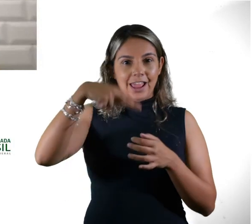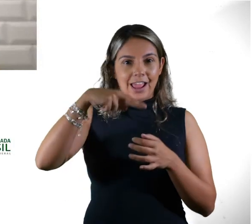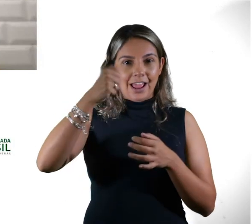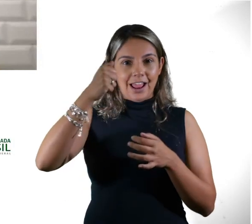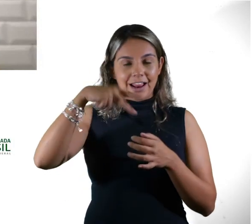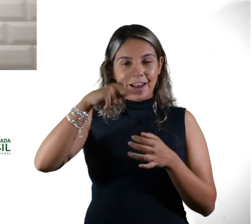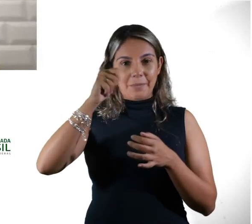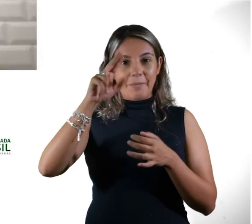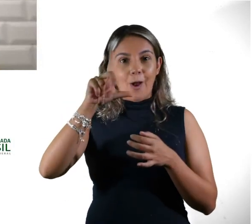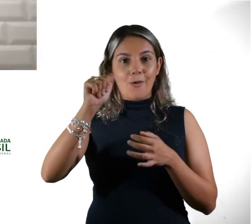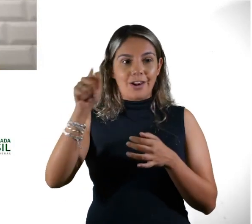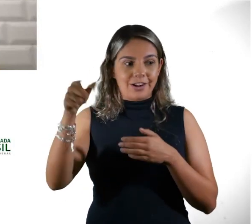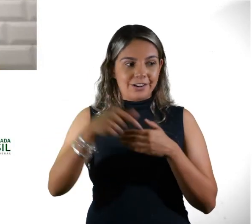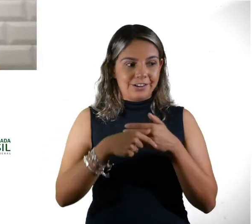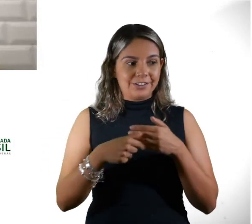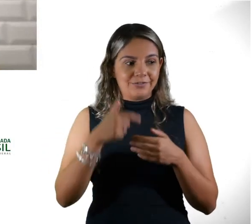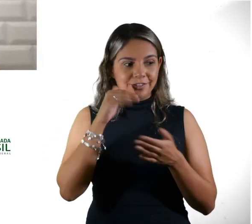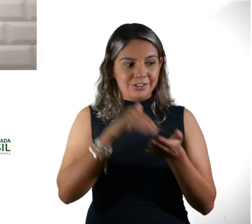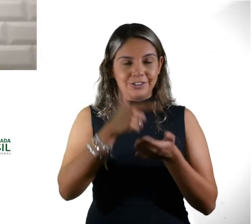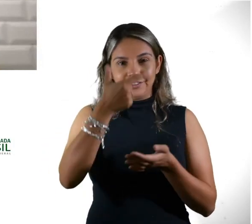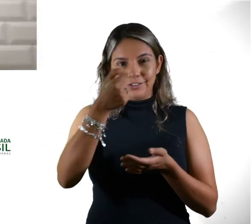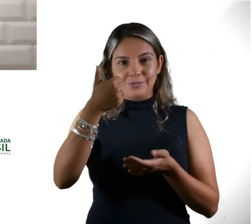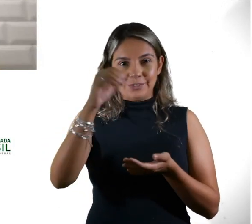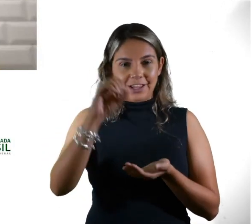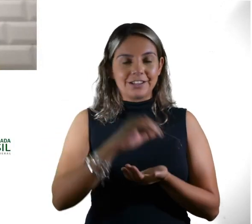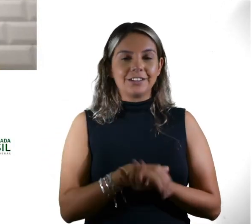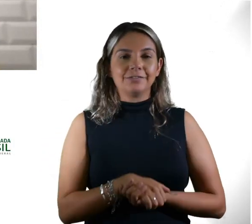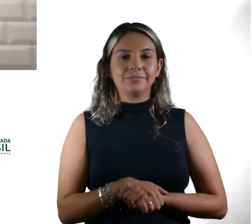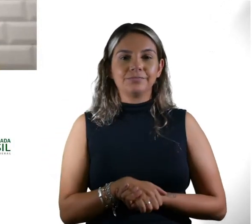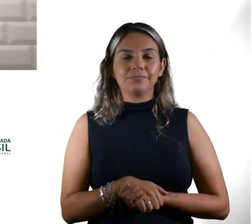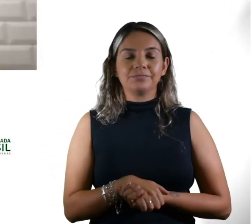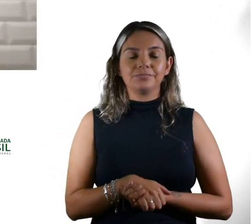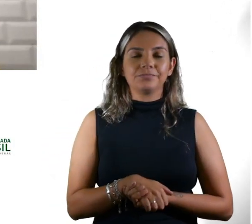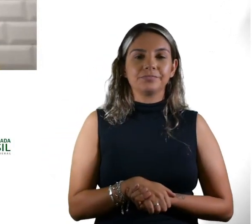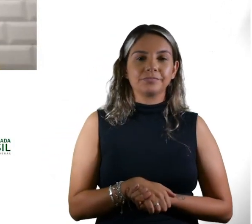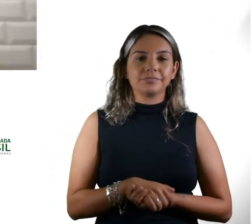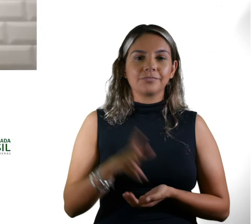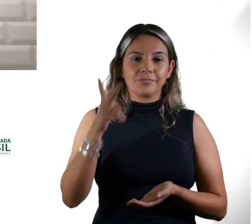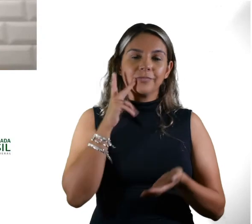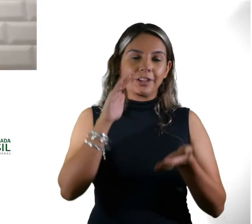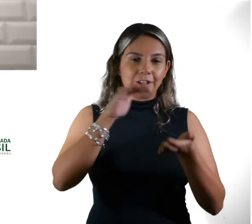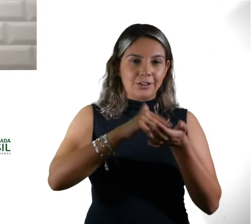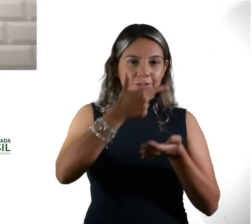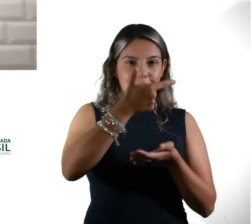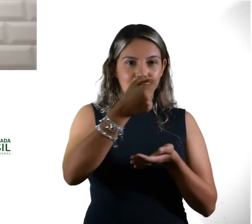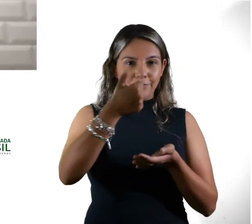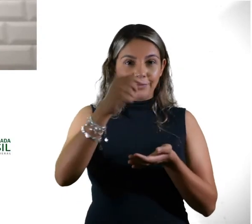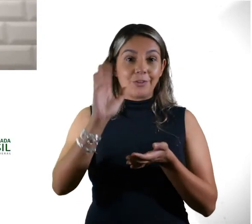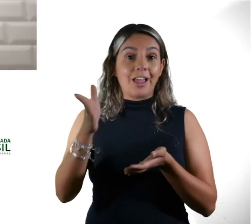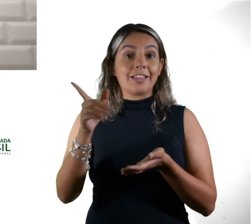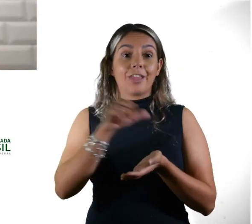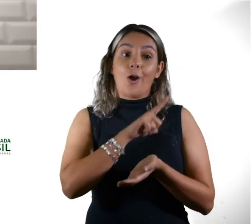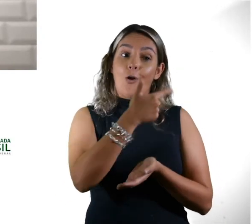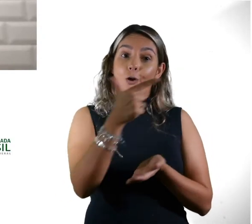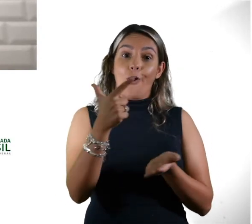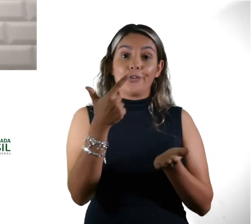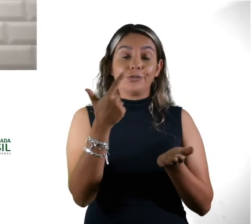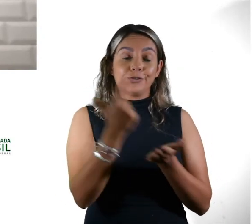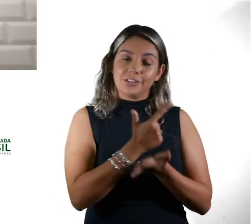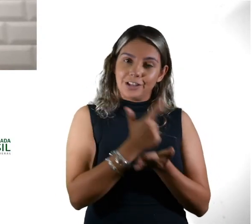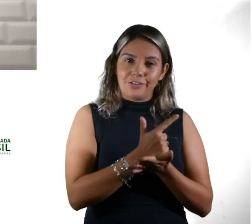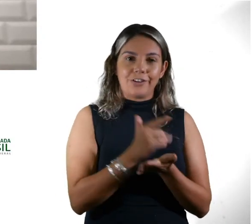até 2010. Antigos como os Frutos, sim. Mas até 2010, entretanto, ela já publicou outros livros, sim.